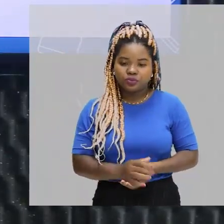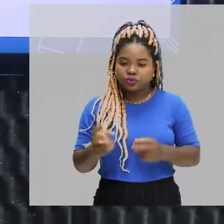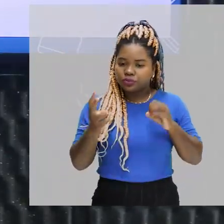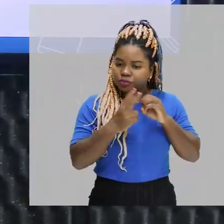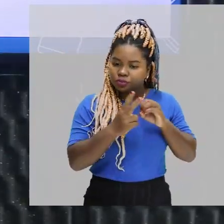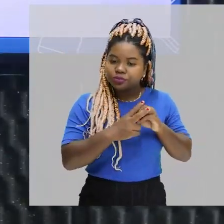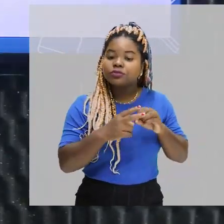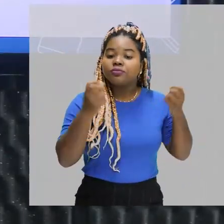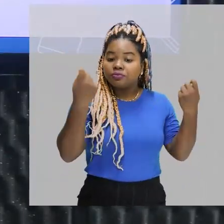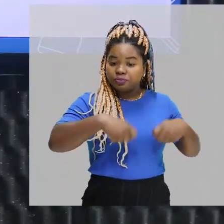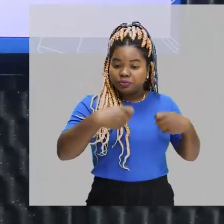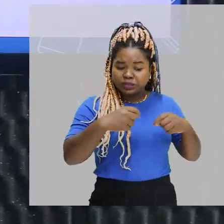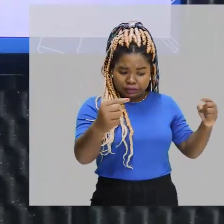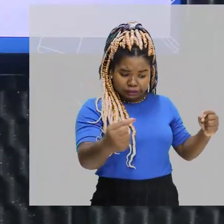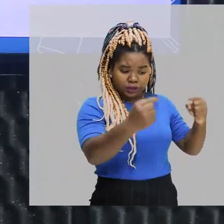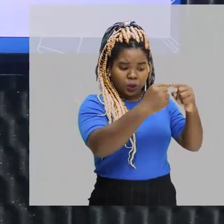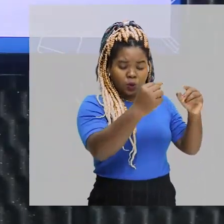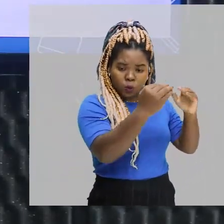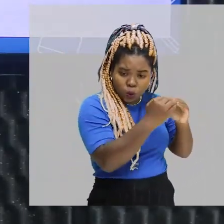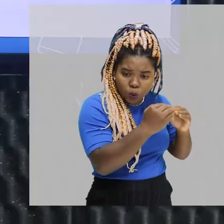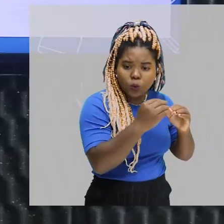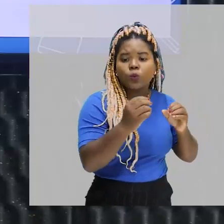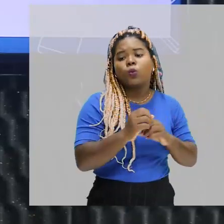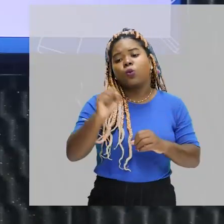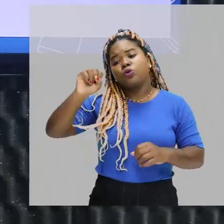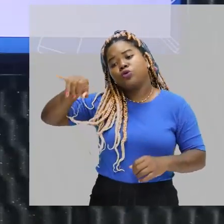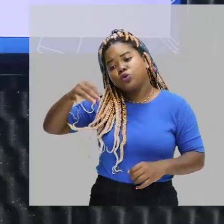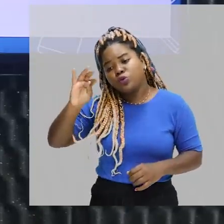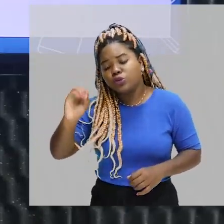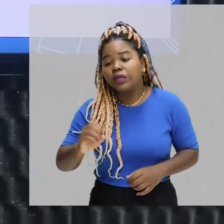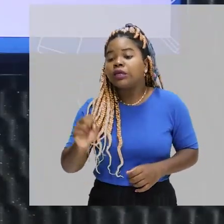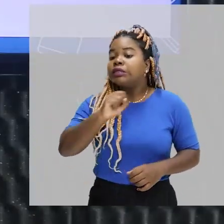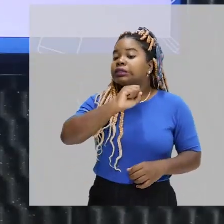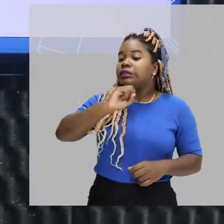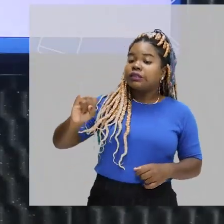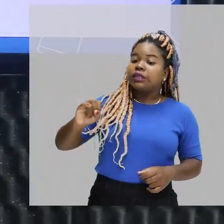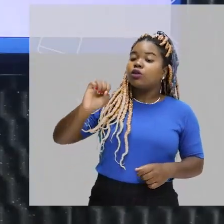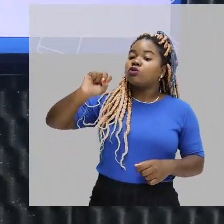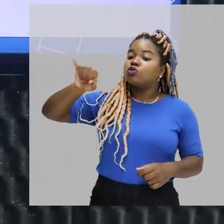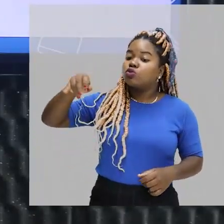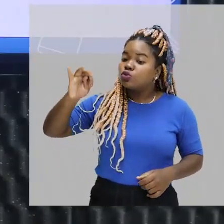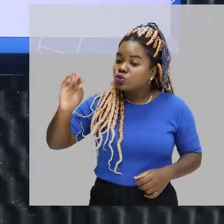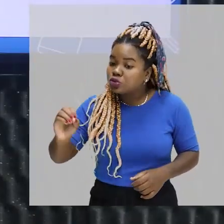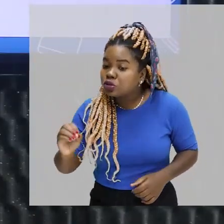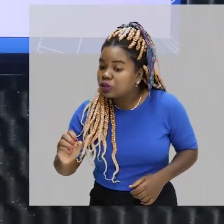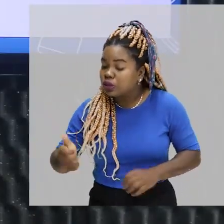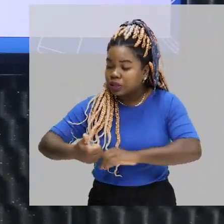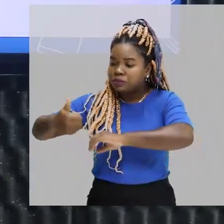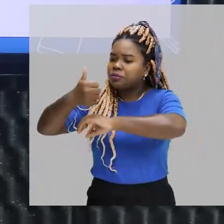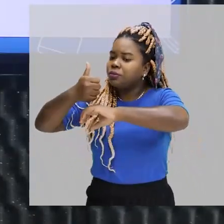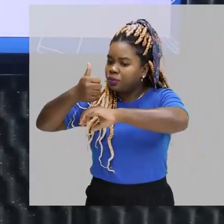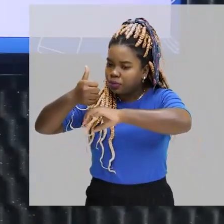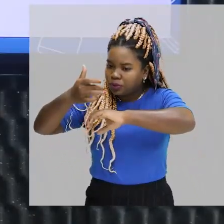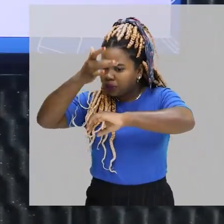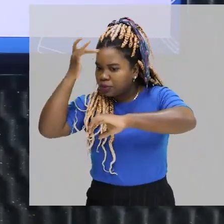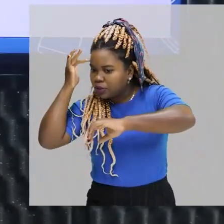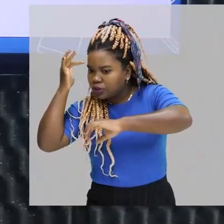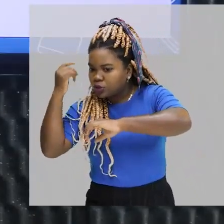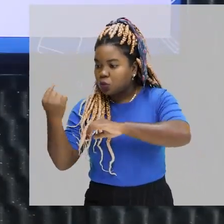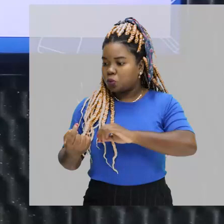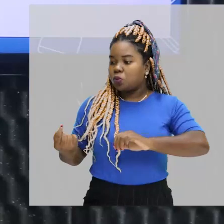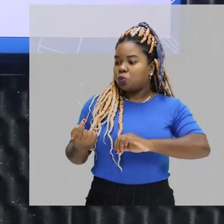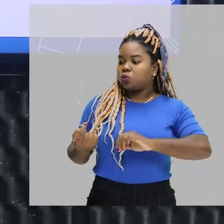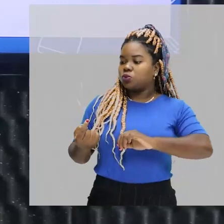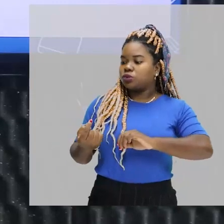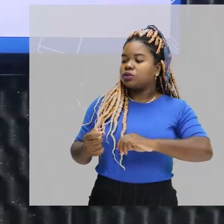tem que concordar com o sujeito. Se o sujeito estiver na primeira pessoa do singular, o verbo vai concordar com a primeira pessoa do singular.